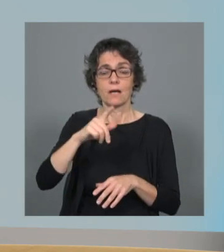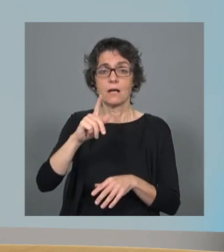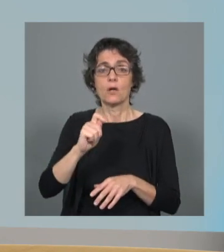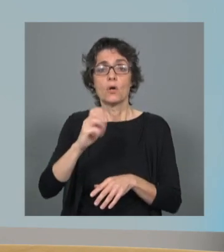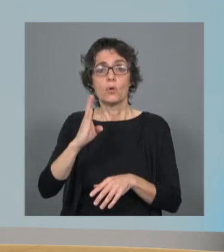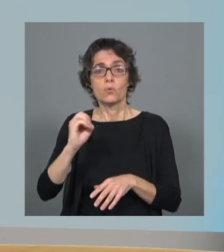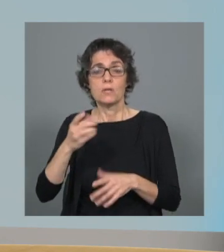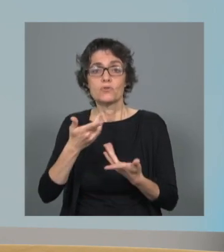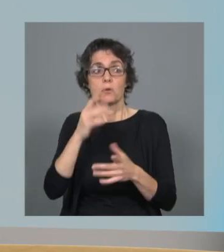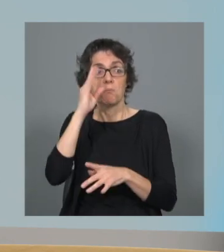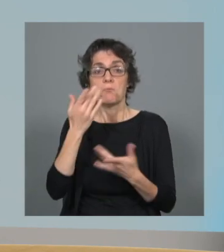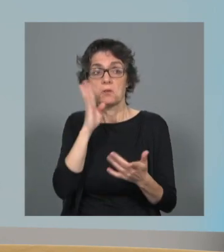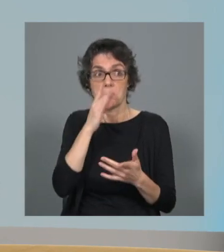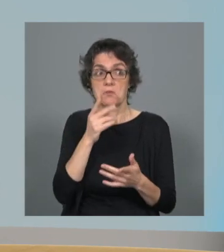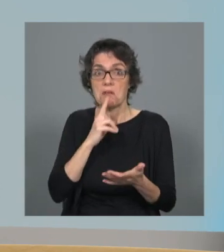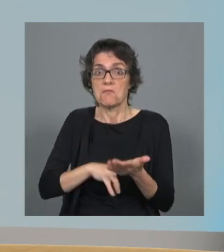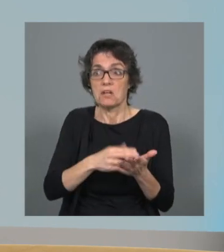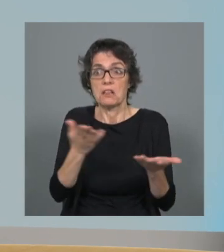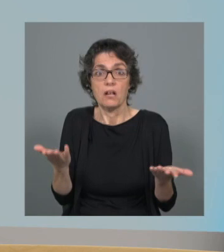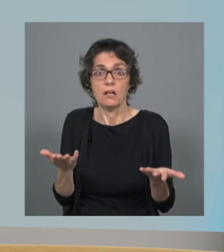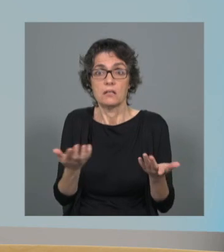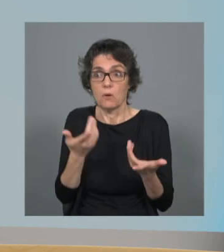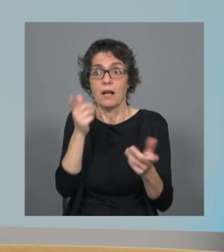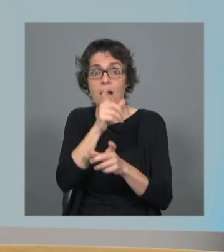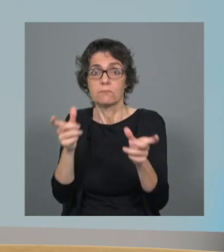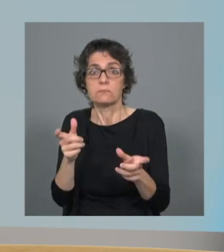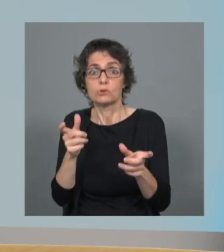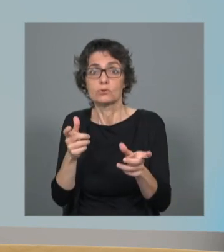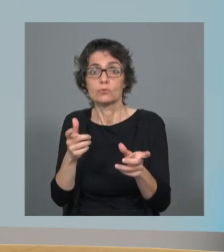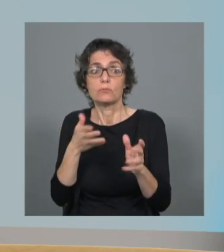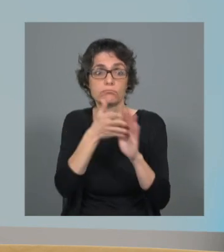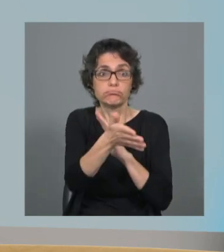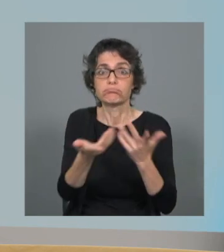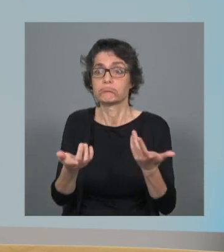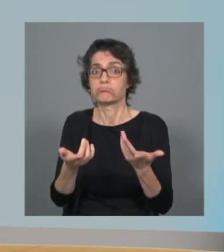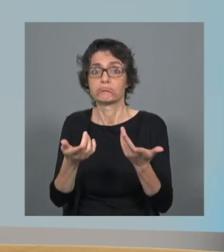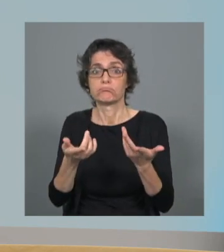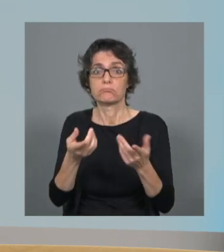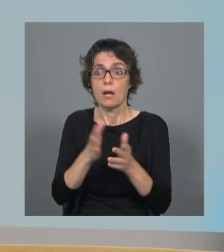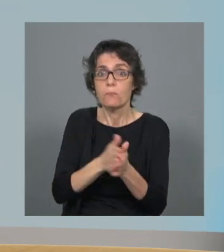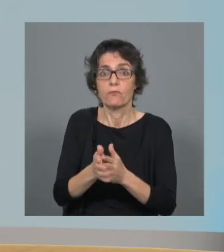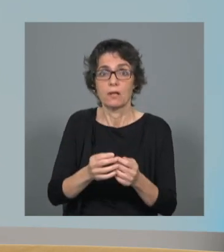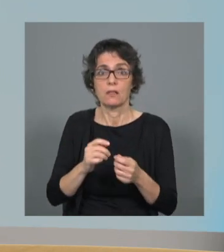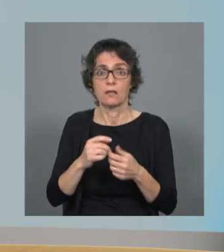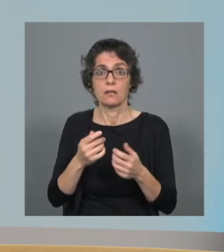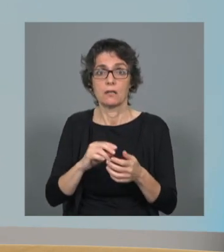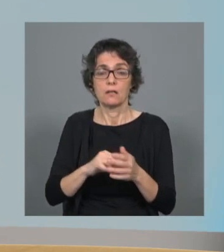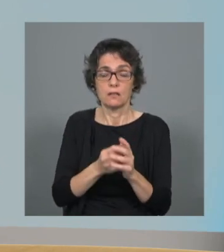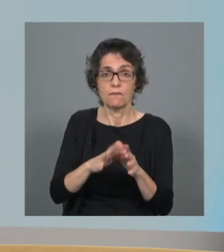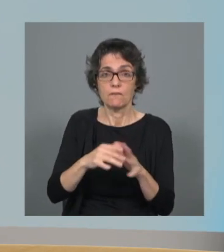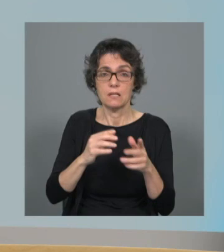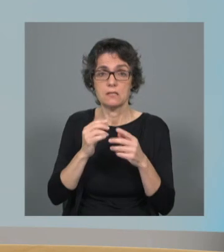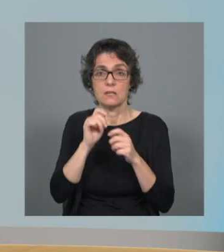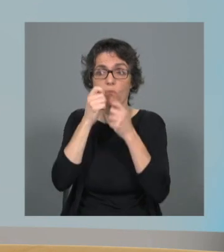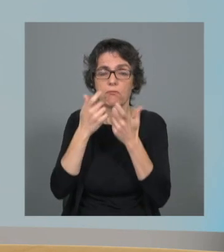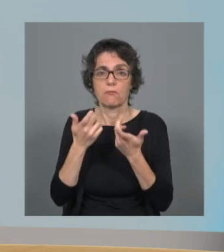de facto a ser reforçada, se as pessoas estão de facto a ser mais testadas, e de qualquer forma os